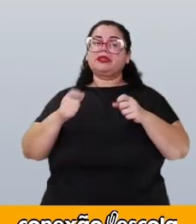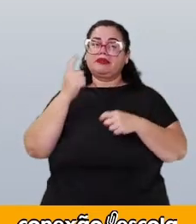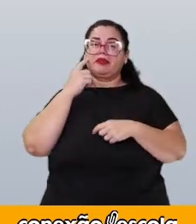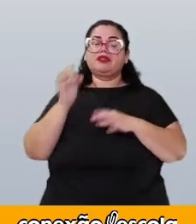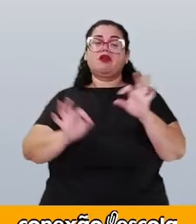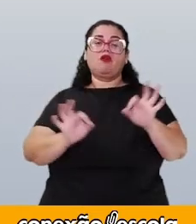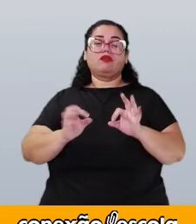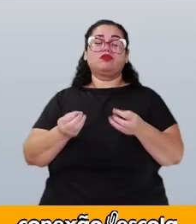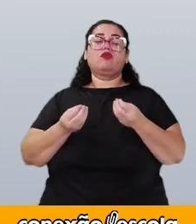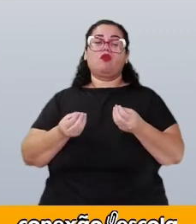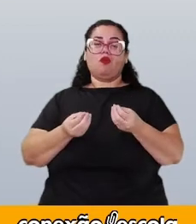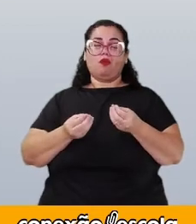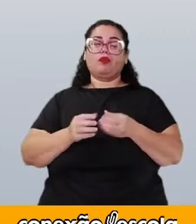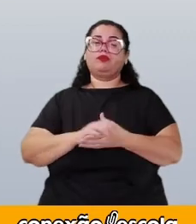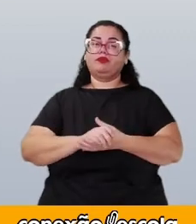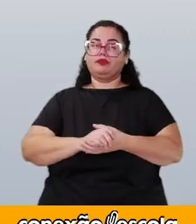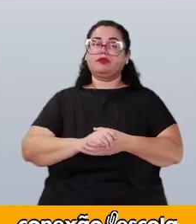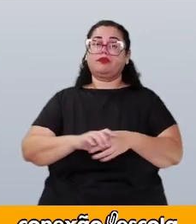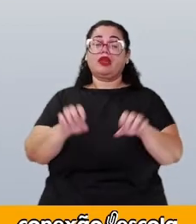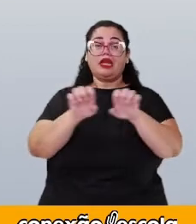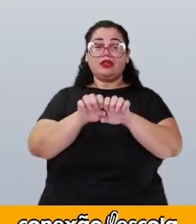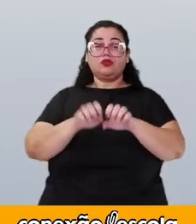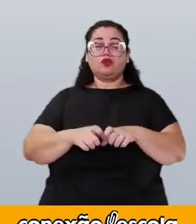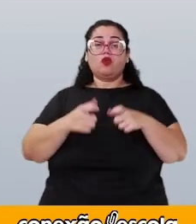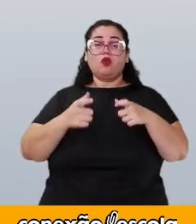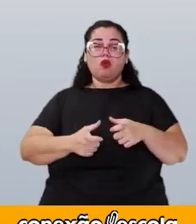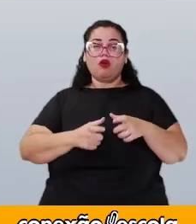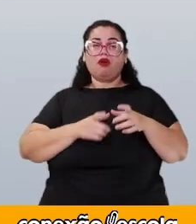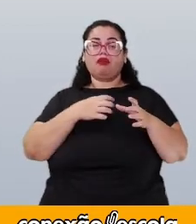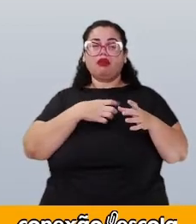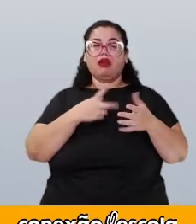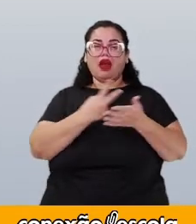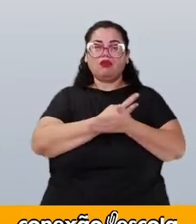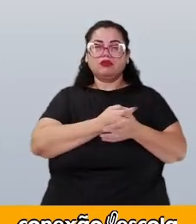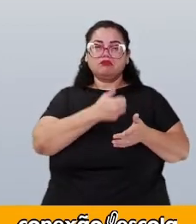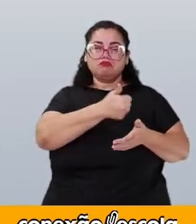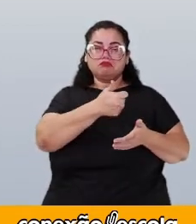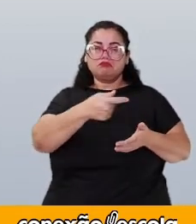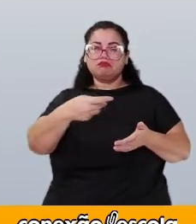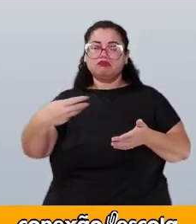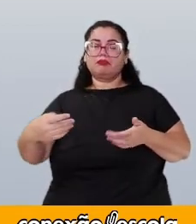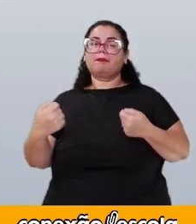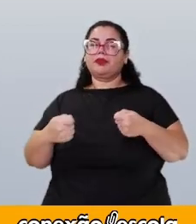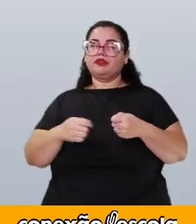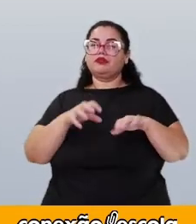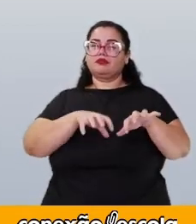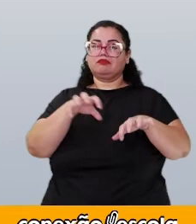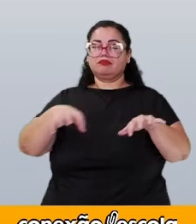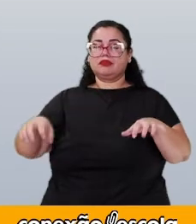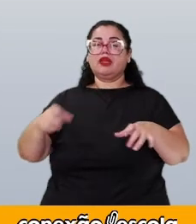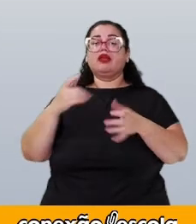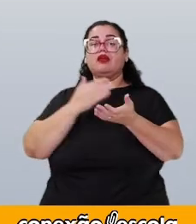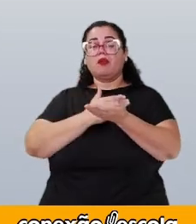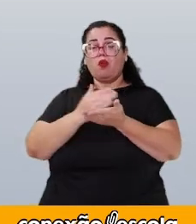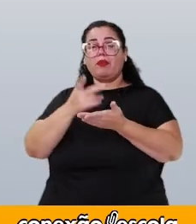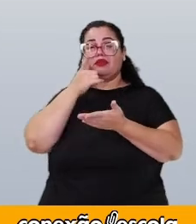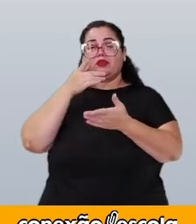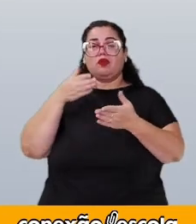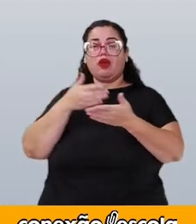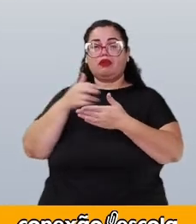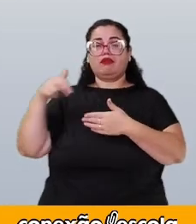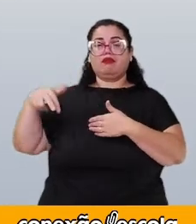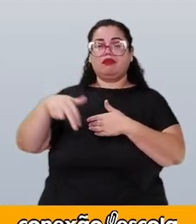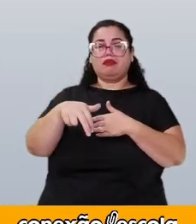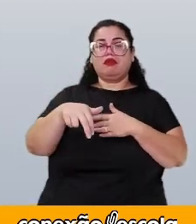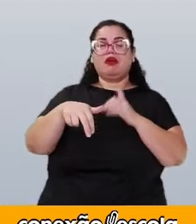tá? E estruture as marcas das sequências de cada fala e a marcação das entradas e saídas das